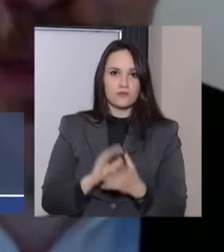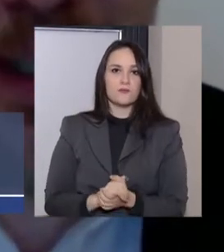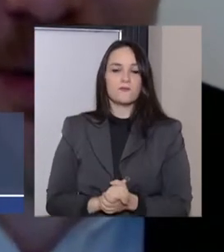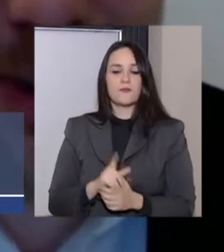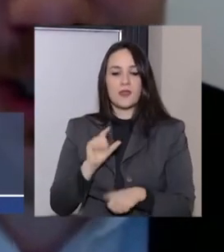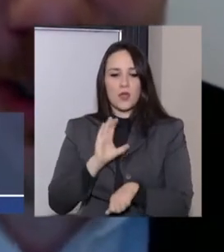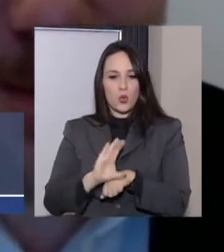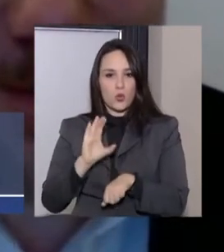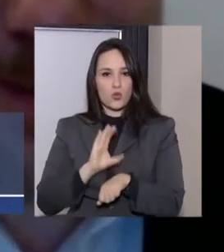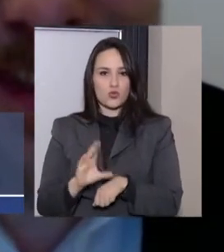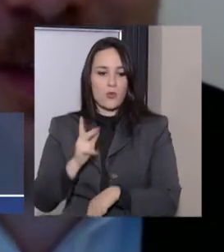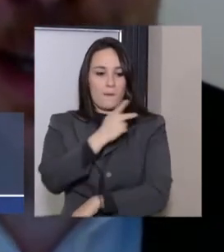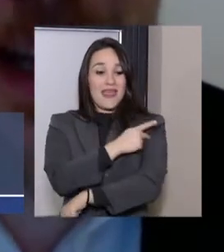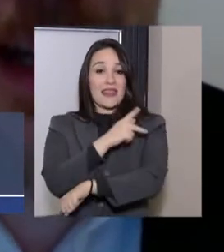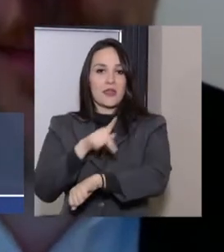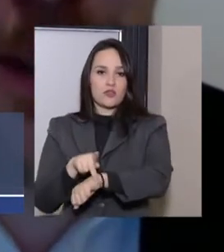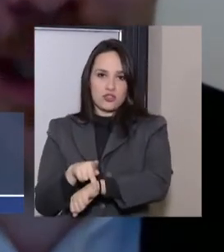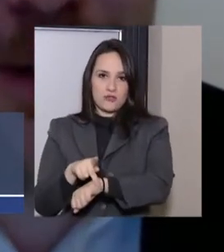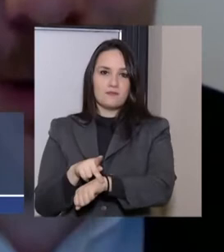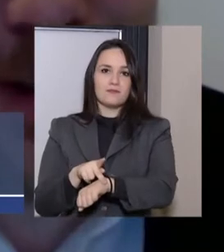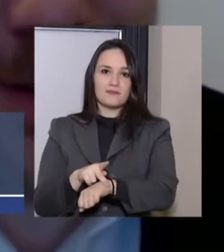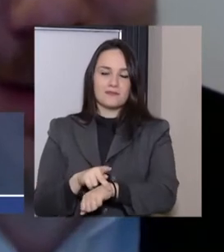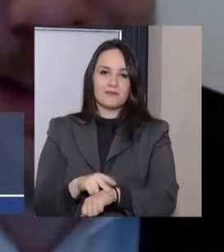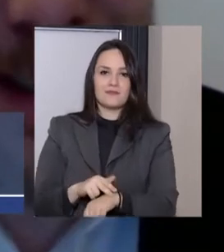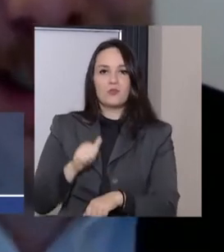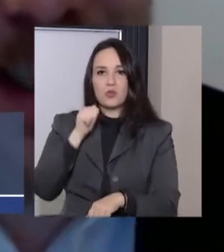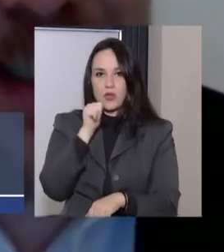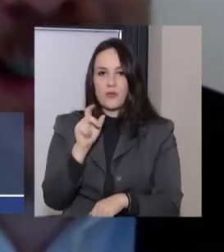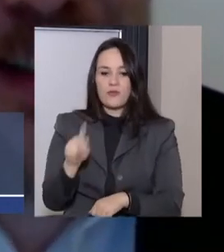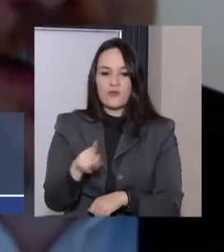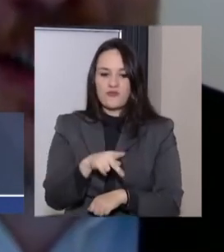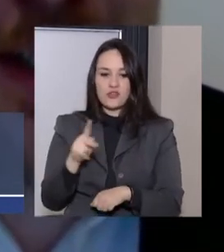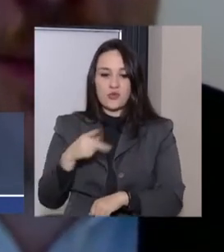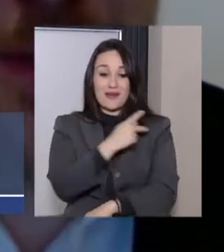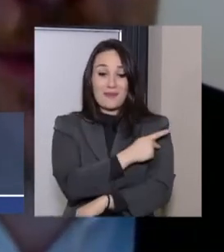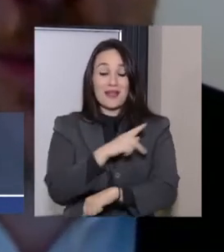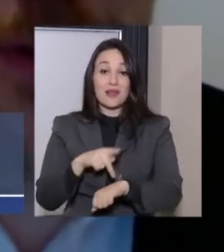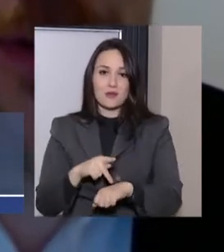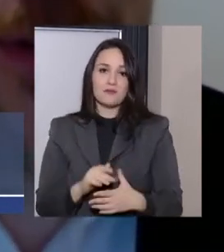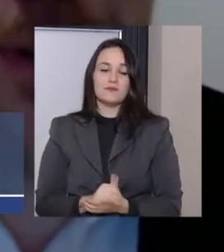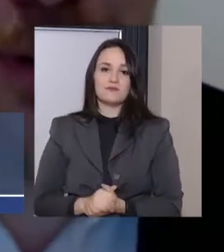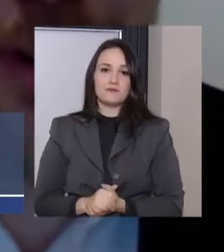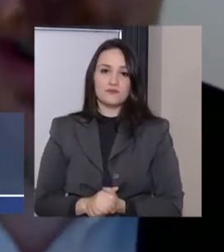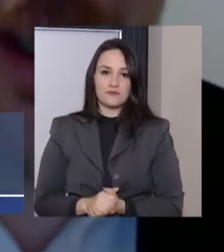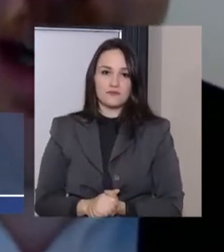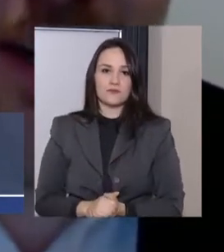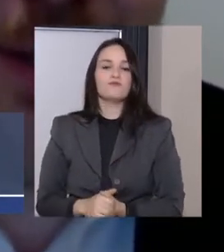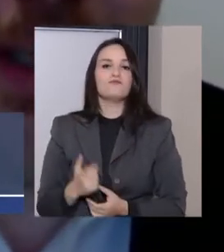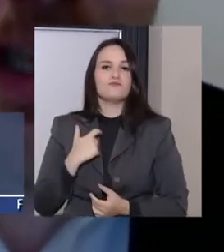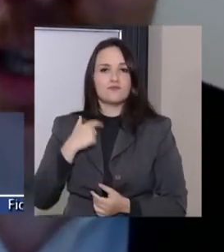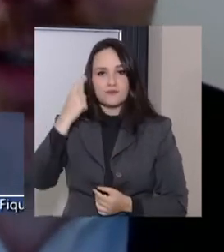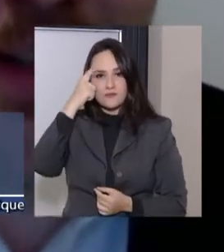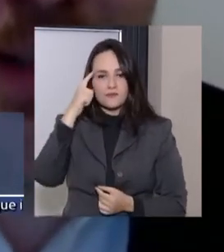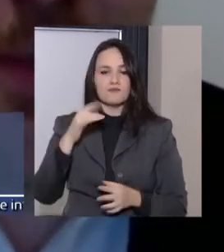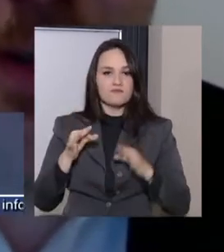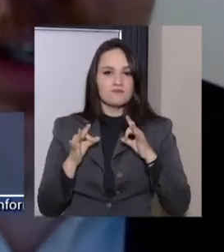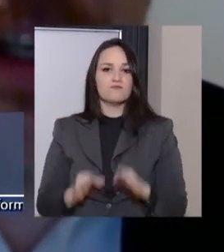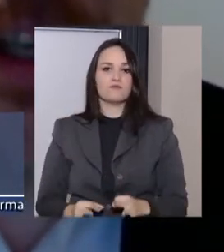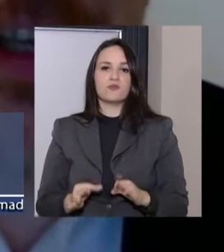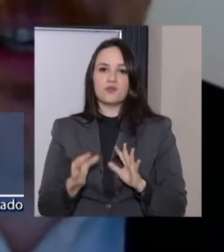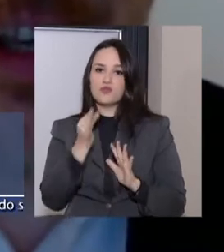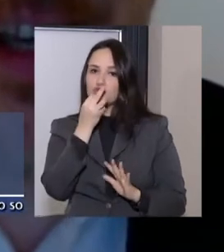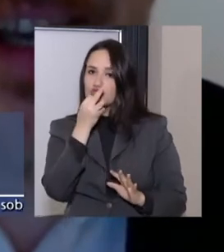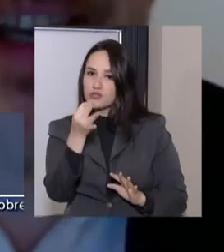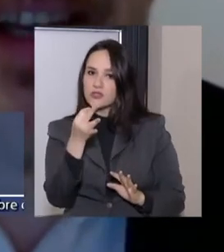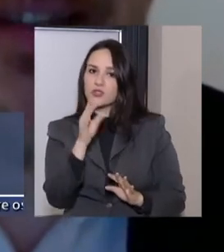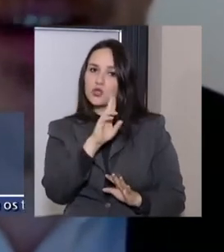de pedagogia. Então, ela é pedagoga. E nós achamos muito justo indicar o nome dela,